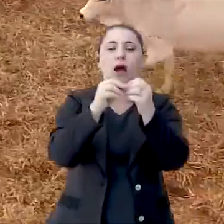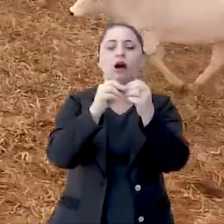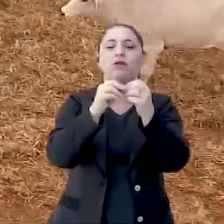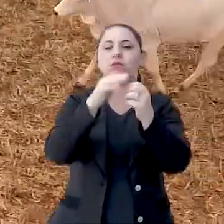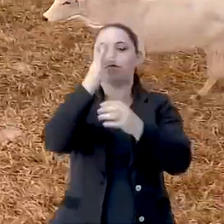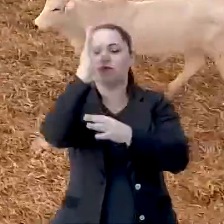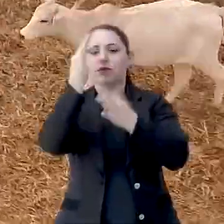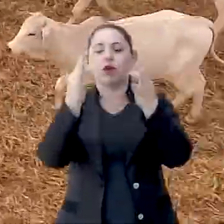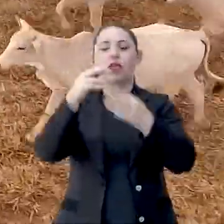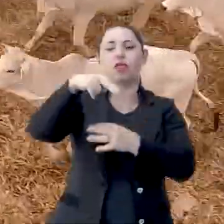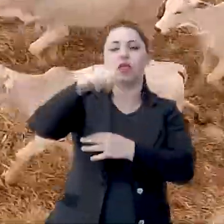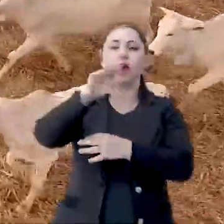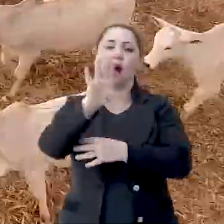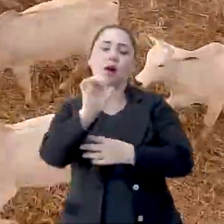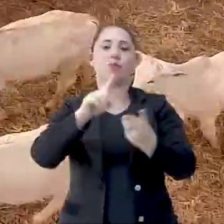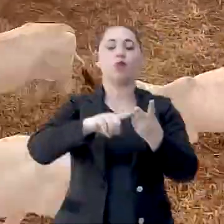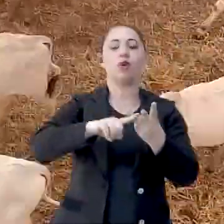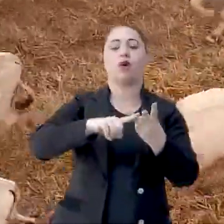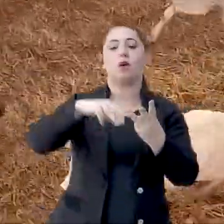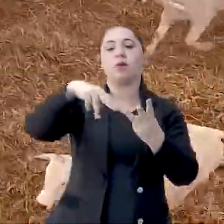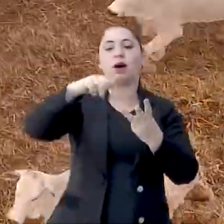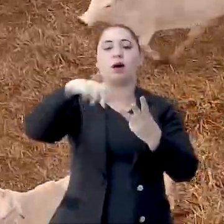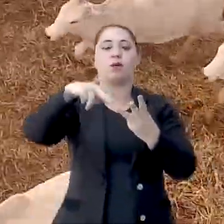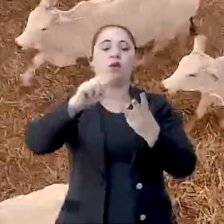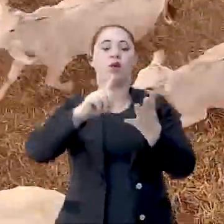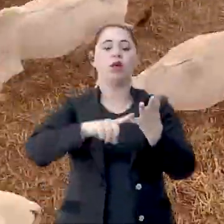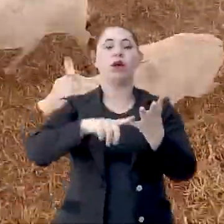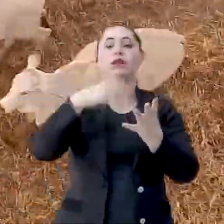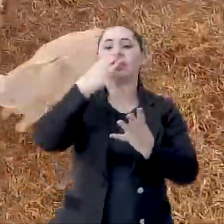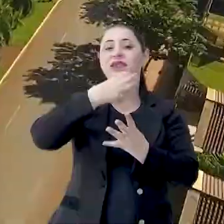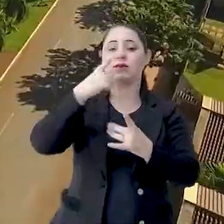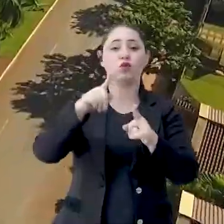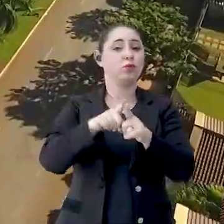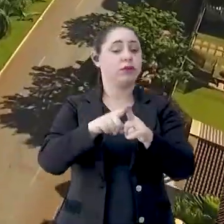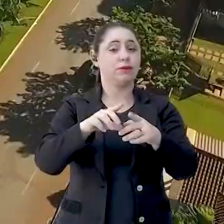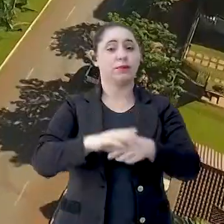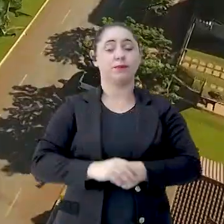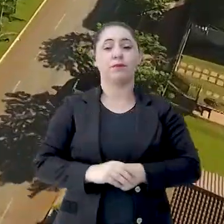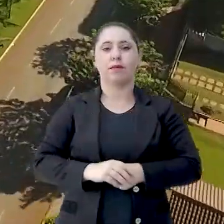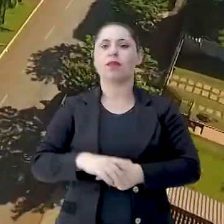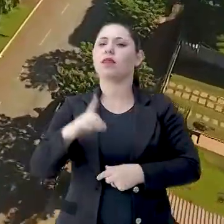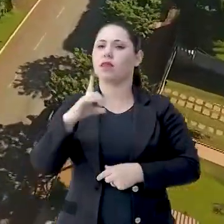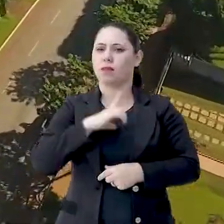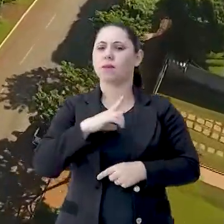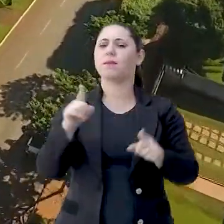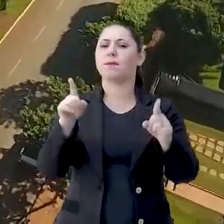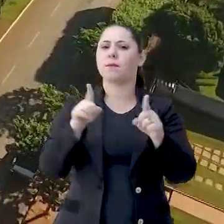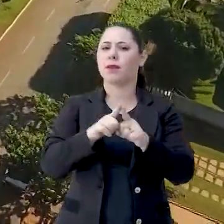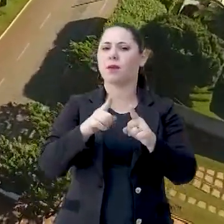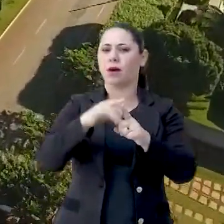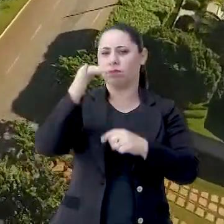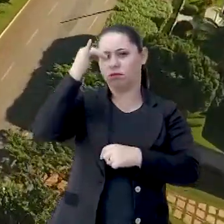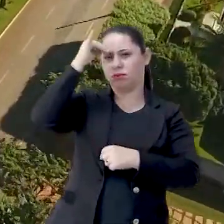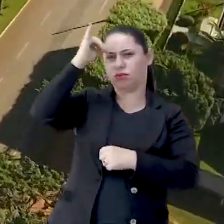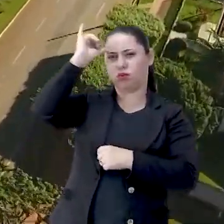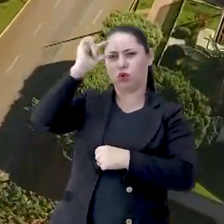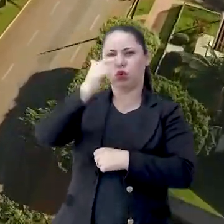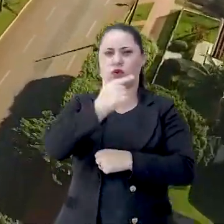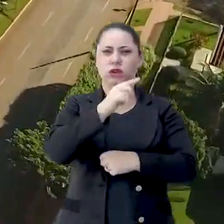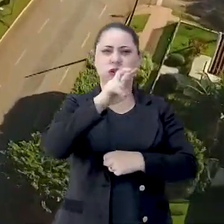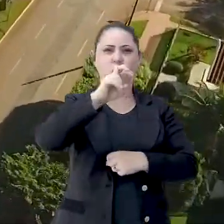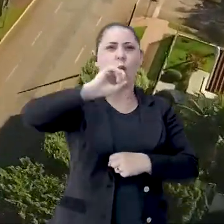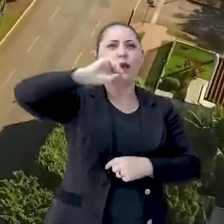rebanho de 250 mil cabeças de bovinos. A economia municipal em 2019